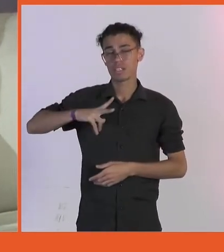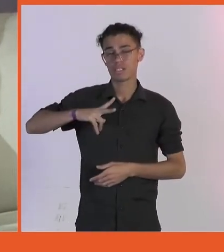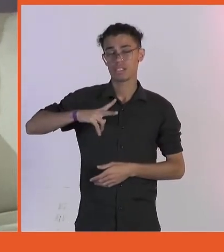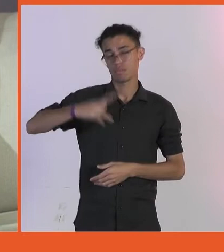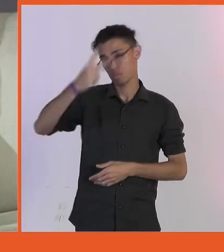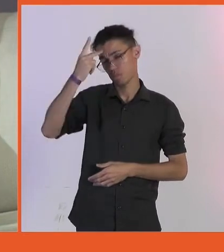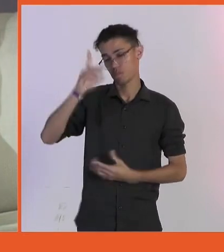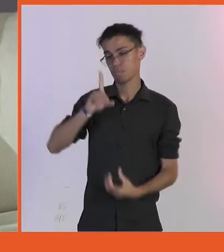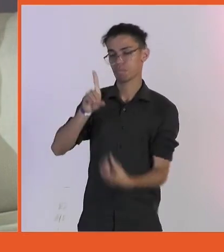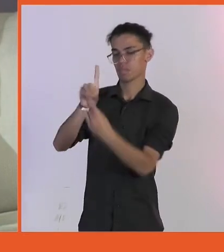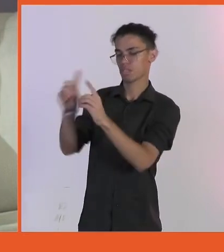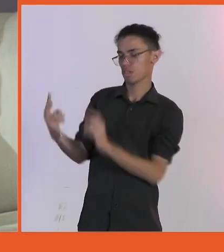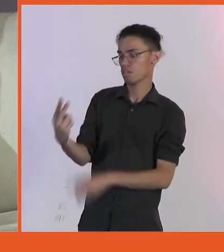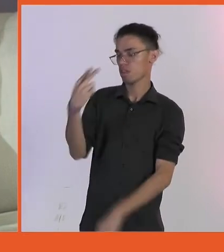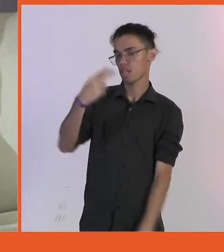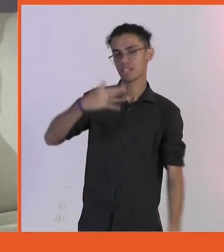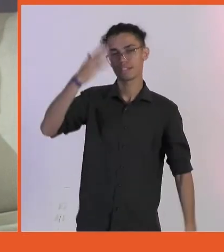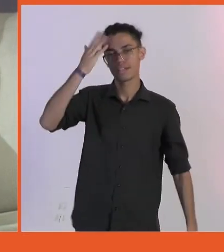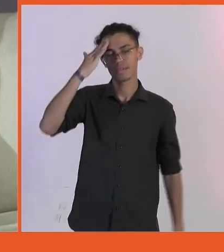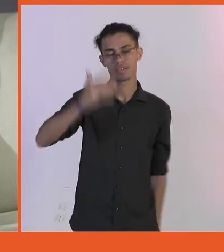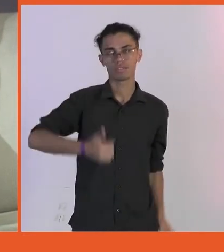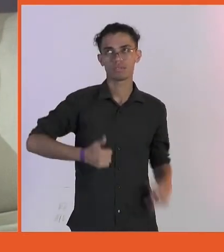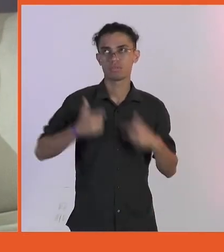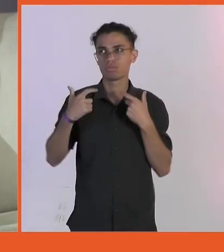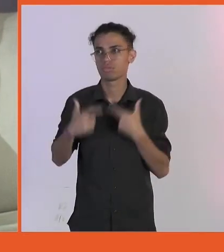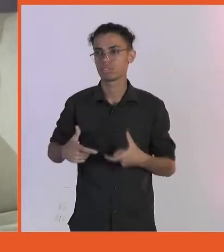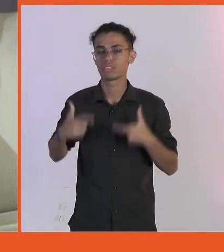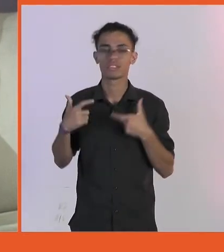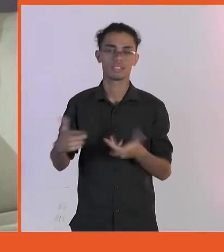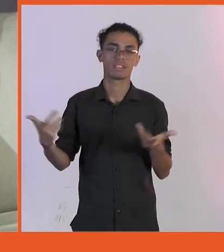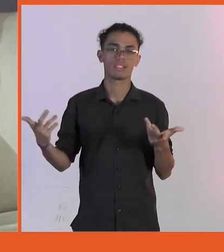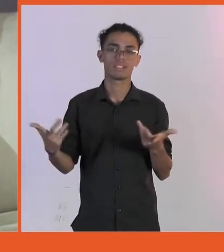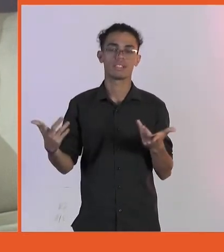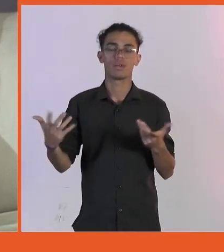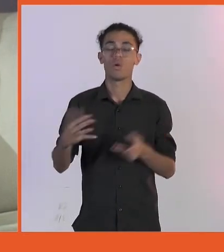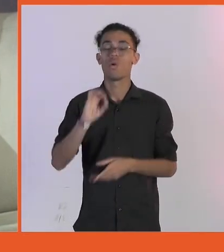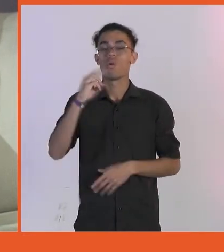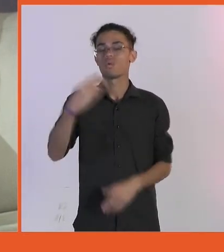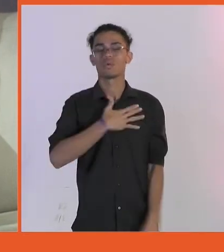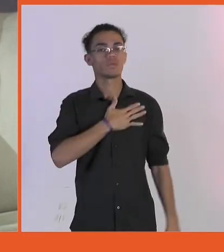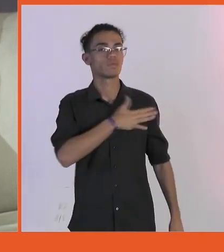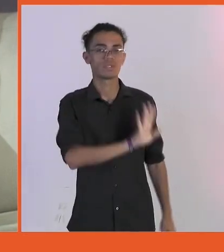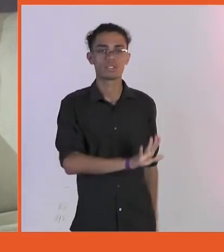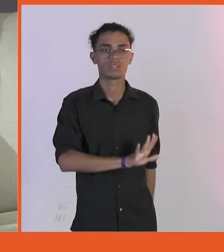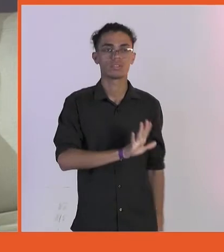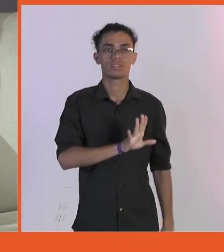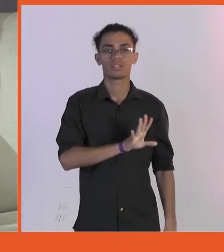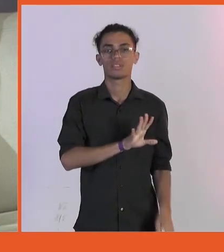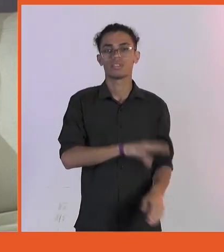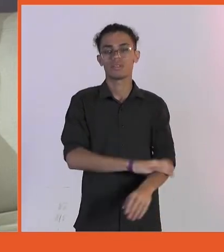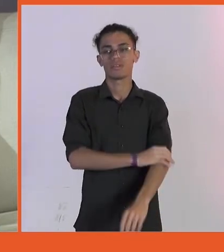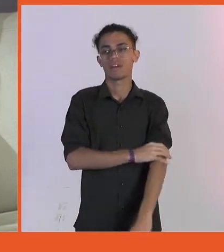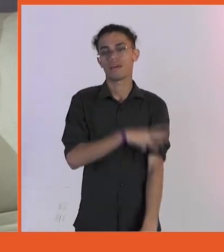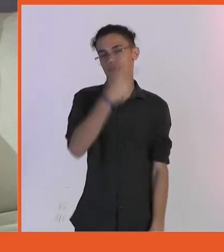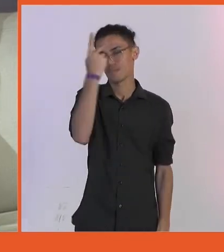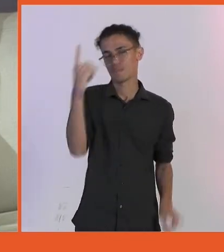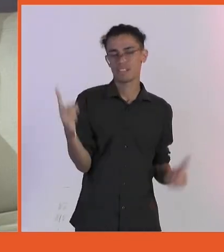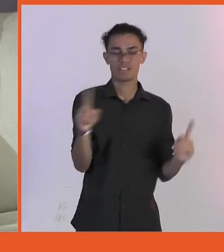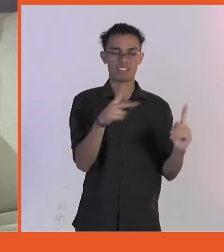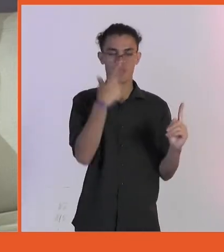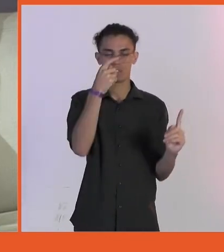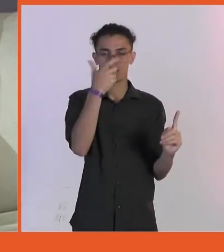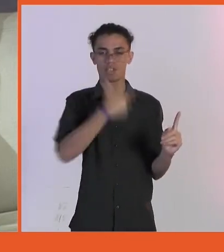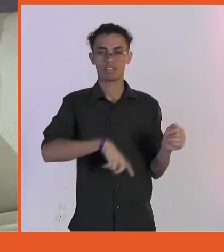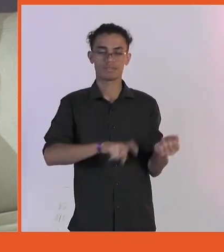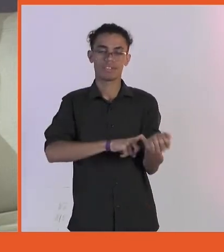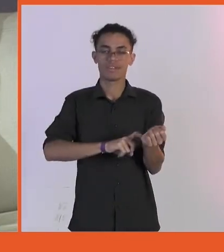as pessoas olham pra minha cara e já sabem quando eu tô de saco cheio de alguma coisa, quando eu não tô gostando de alguma coisa. Apesar de, pessoalmente, as pessoas acharem que eu tô nervoso e eu